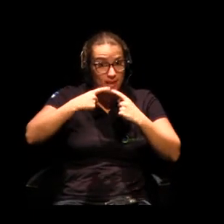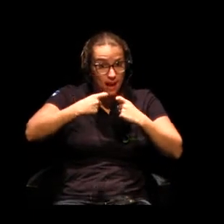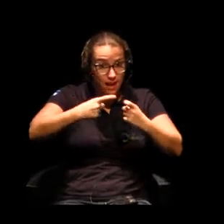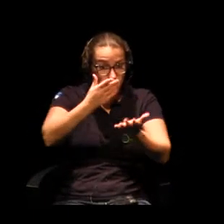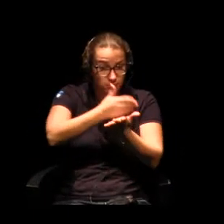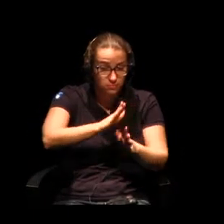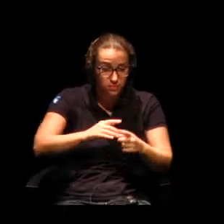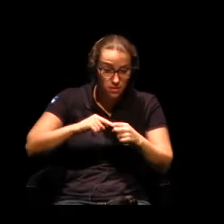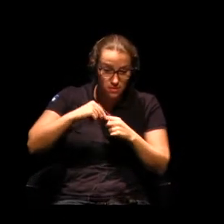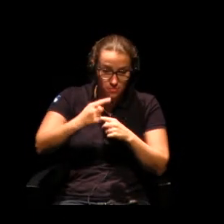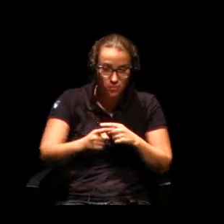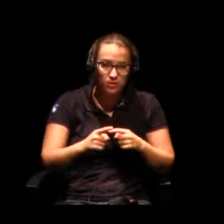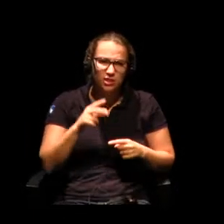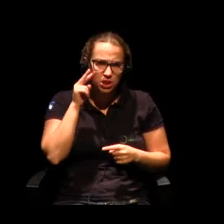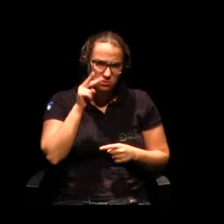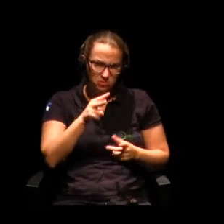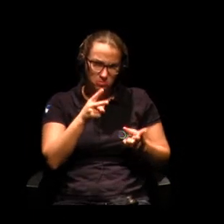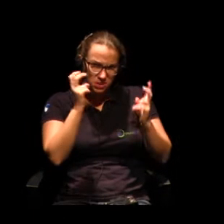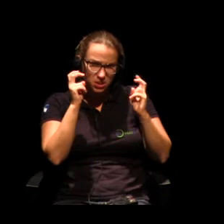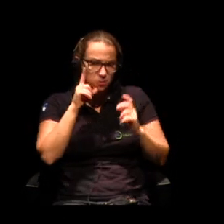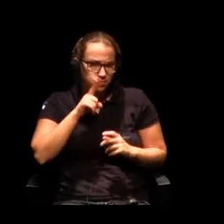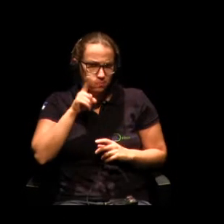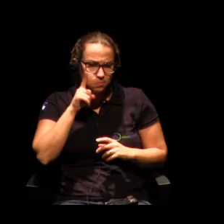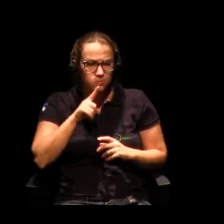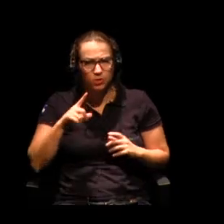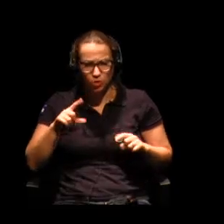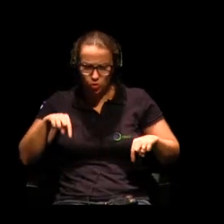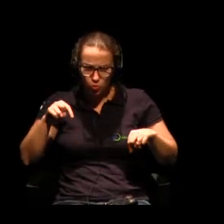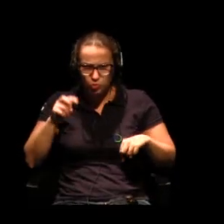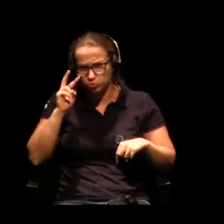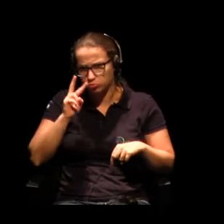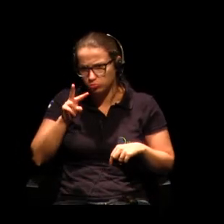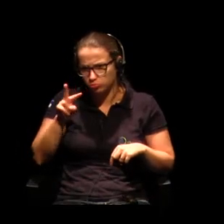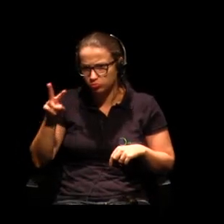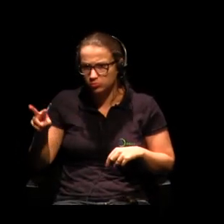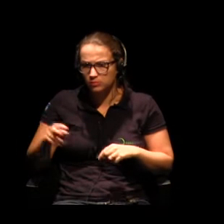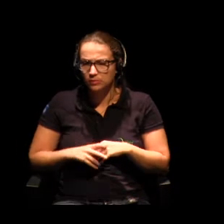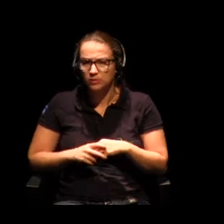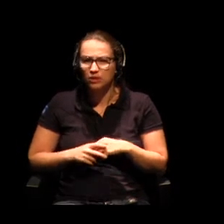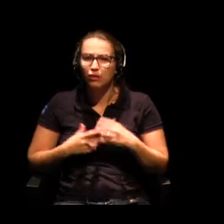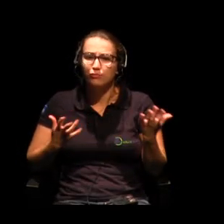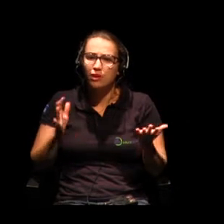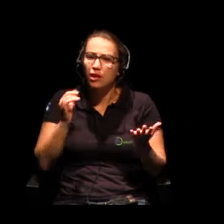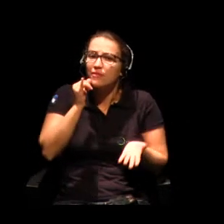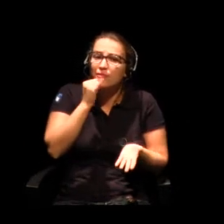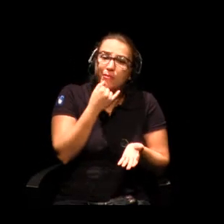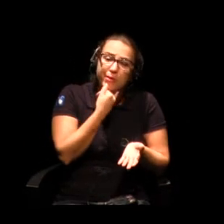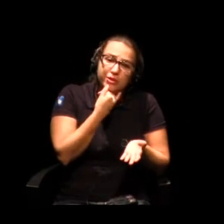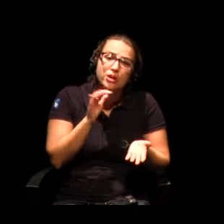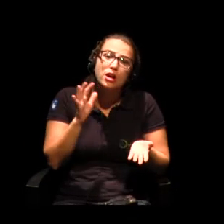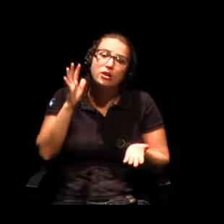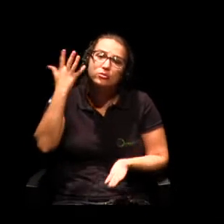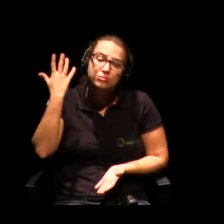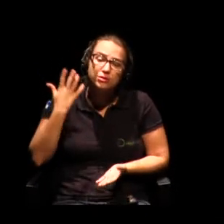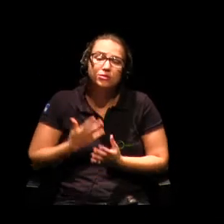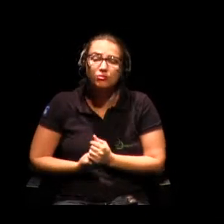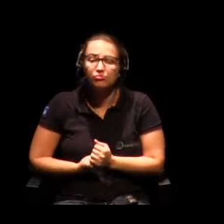isso foi depois da guerra, e vemos isso em todos os Estados Unidos atualmente. Mais para